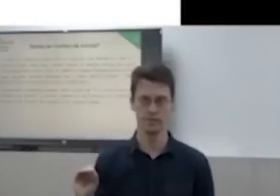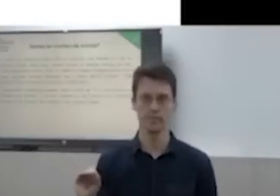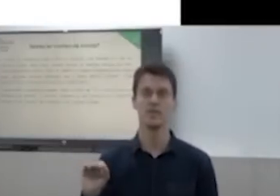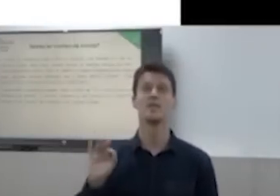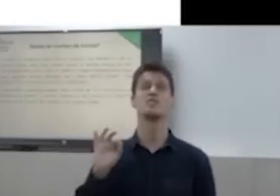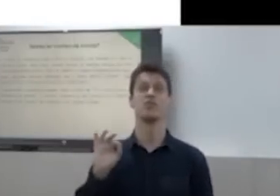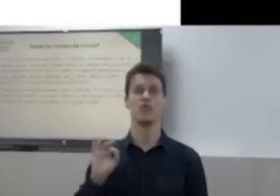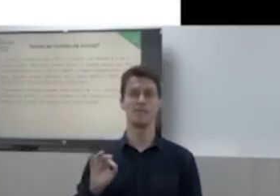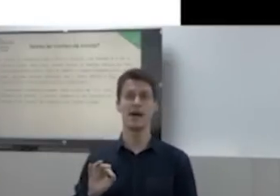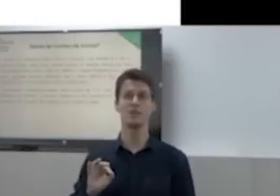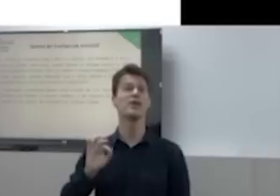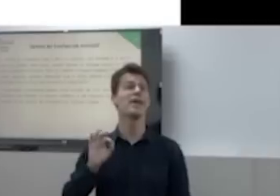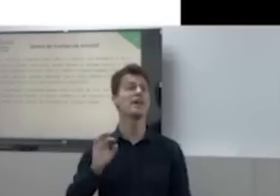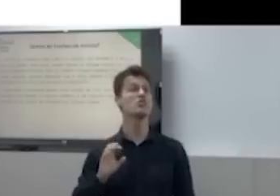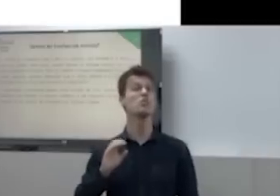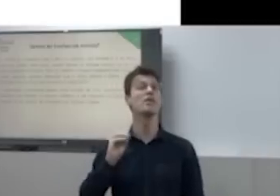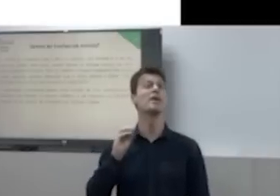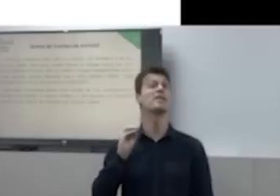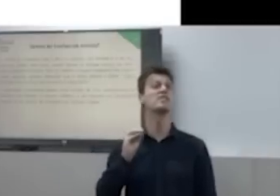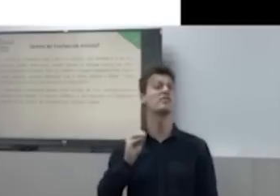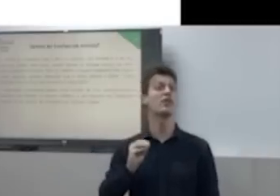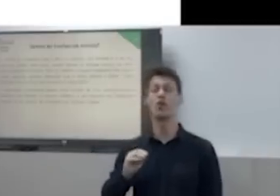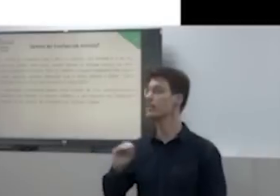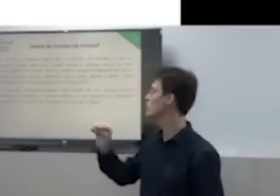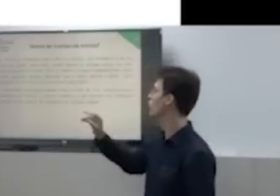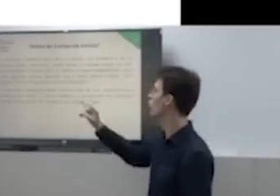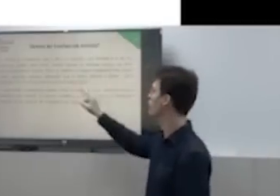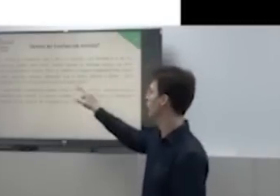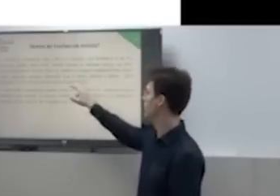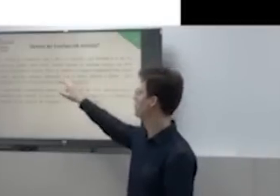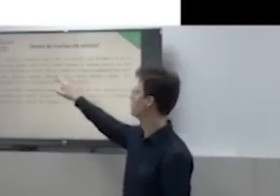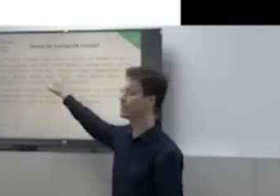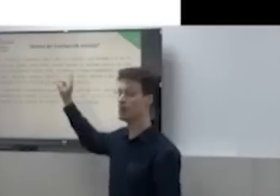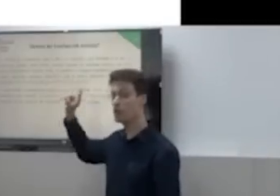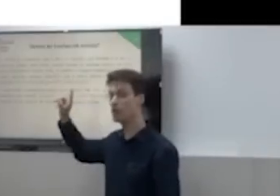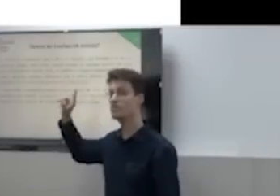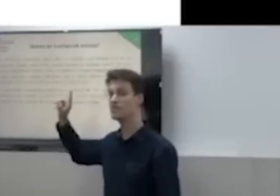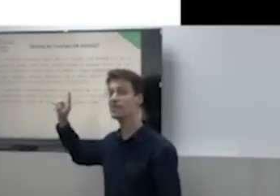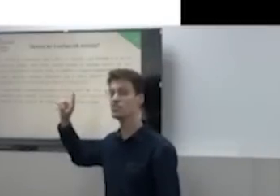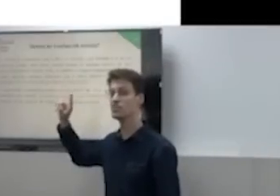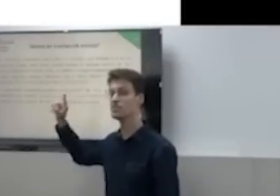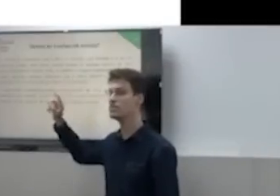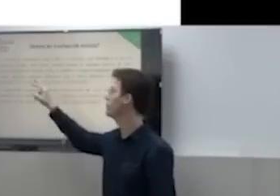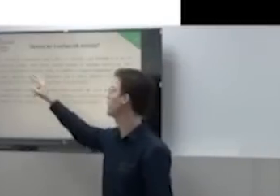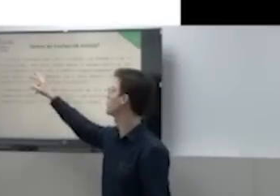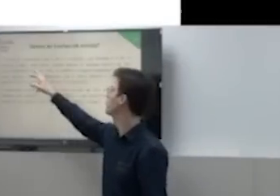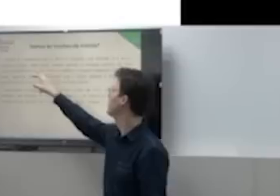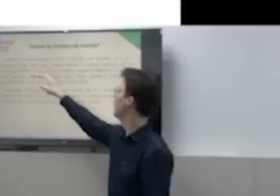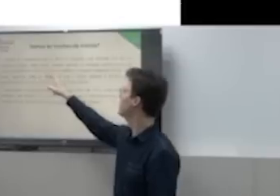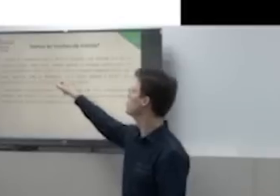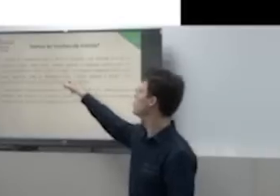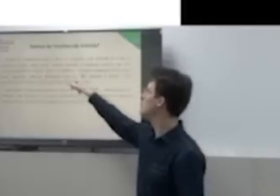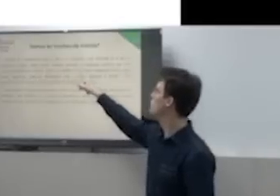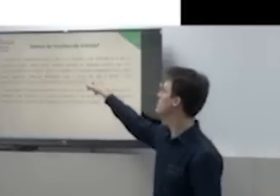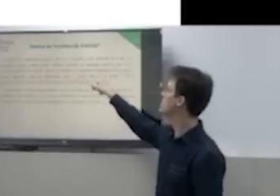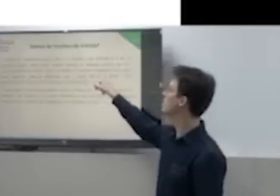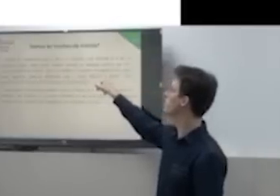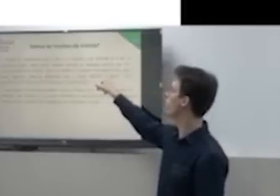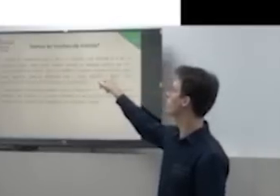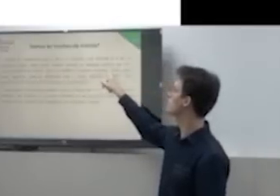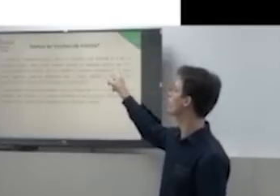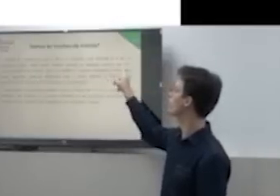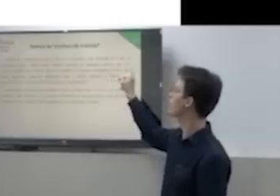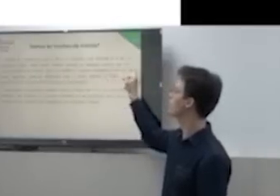Terra é redonda. Seu formato é de um esferoide oblato. Daqui a pouco eu vou explicar sobre esse formato. Além